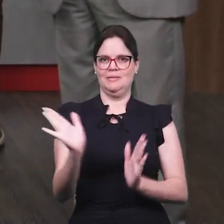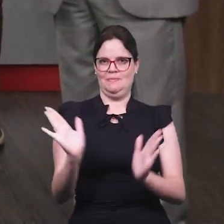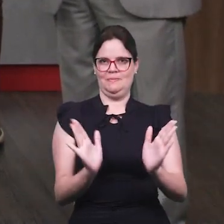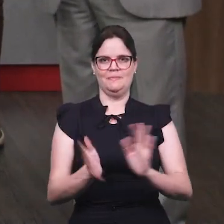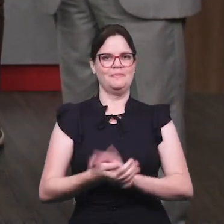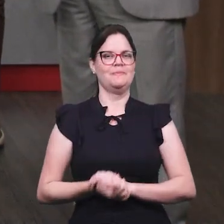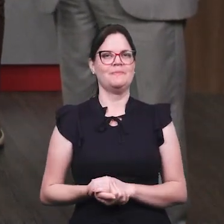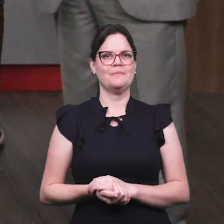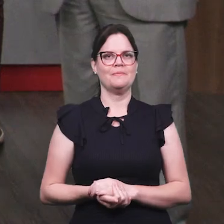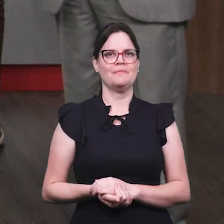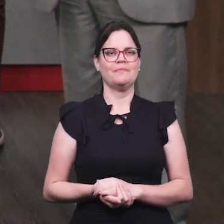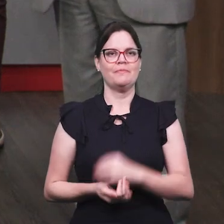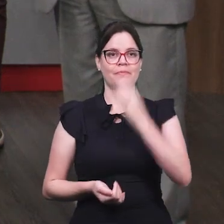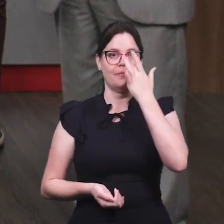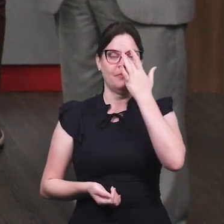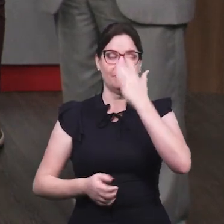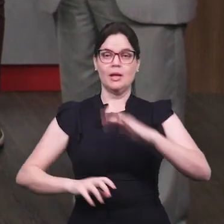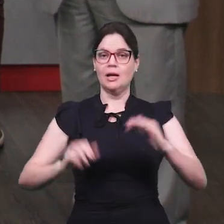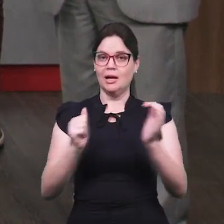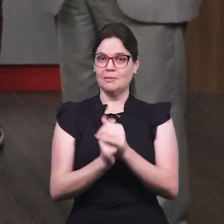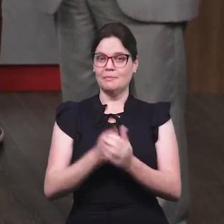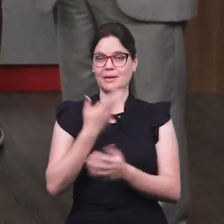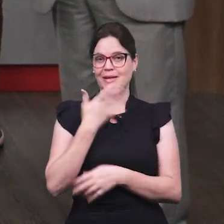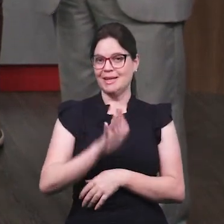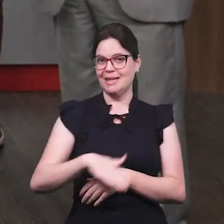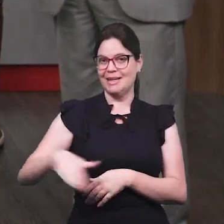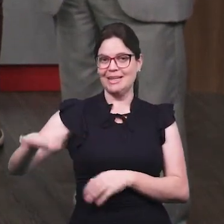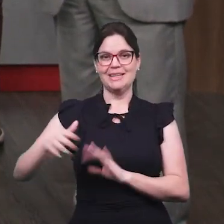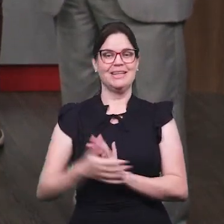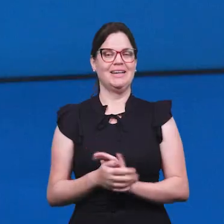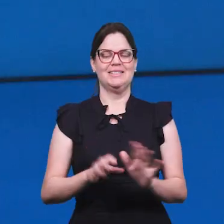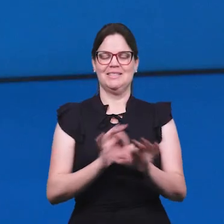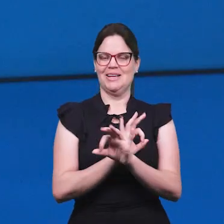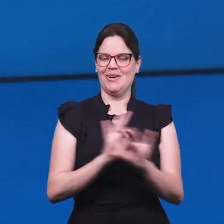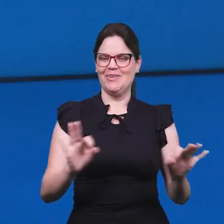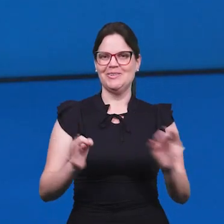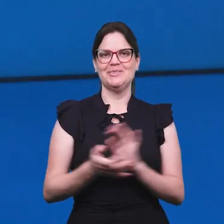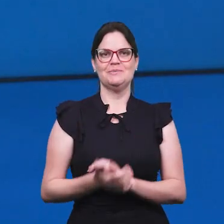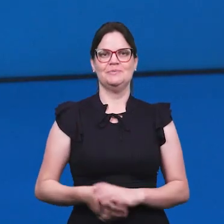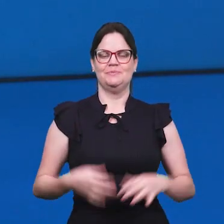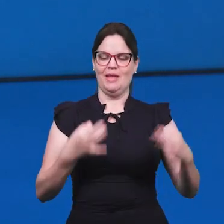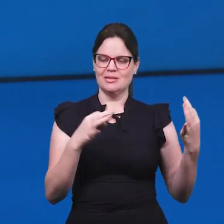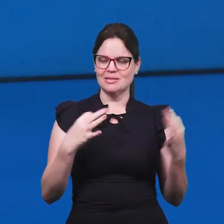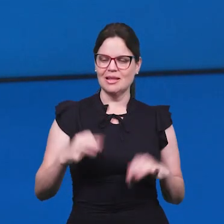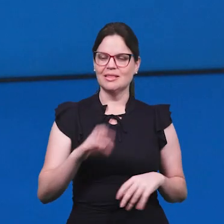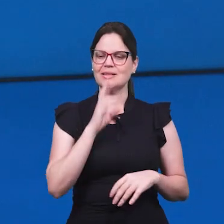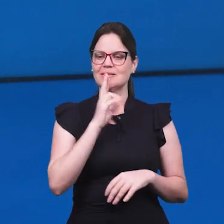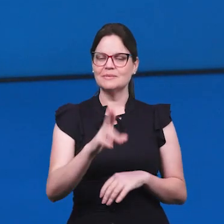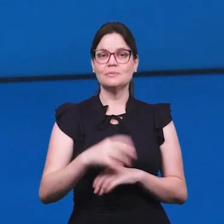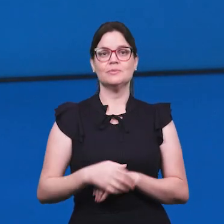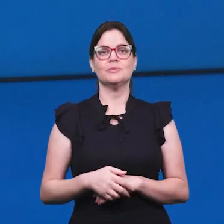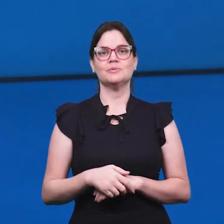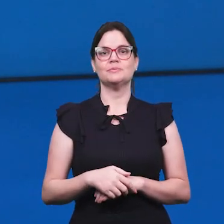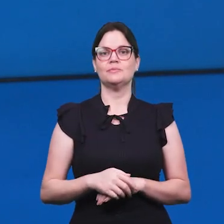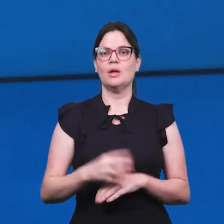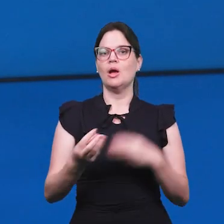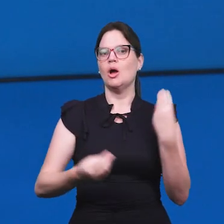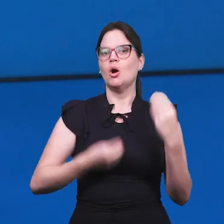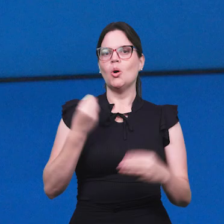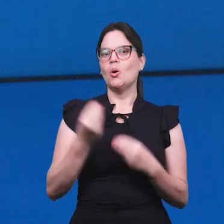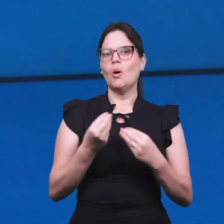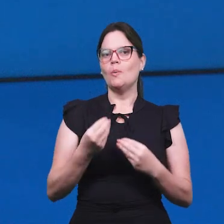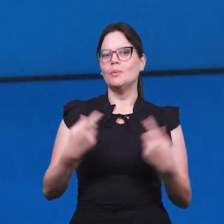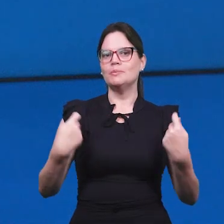programação, que é a pergunta destinada ao grupo de acessibilidade. Amém, crianças da classe intermediária de Suzano. É essa